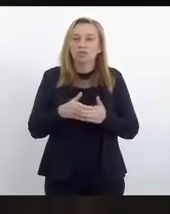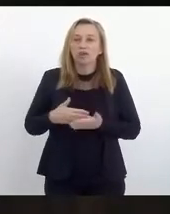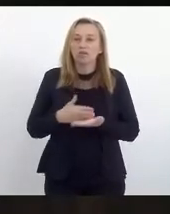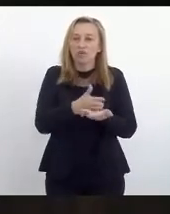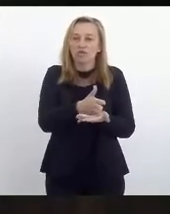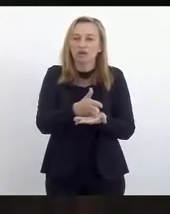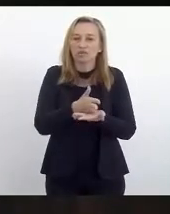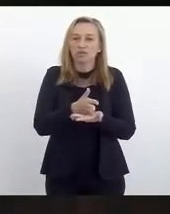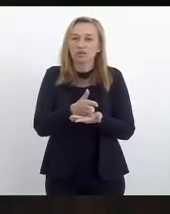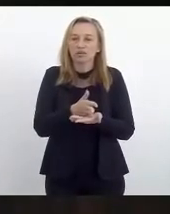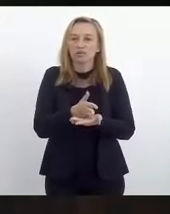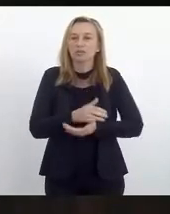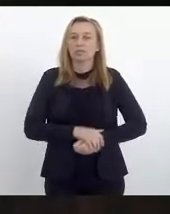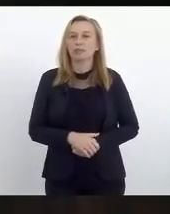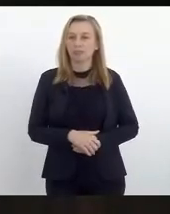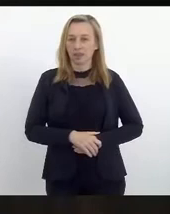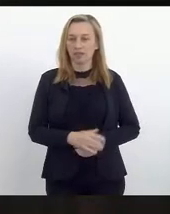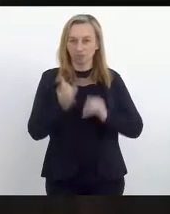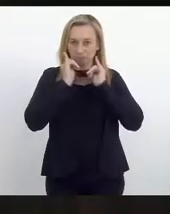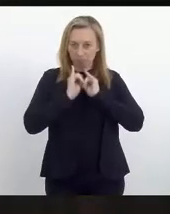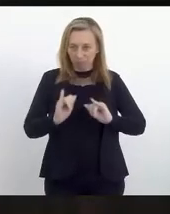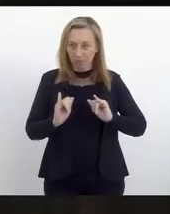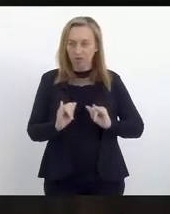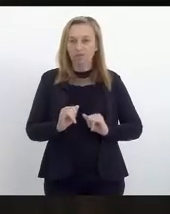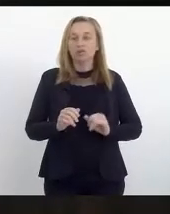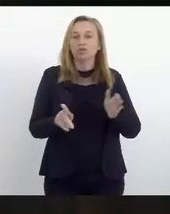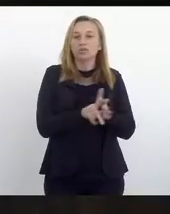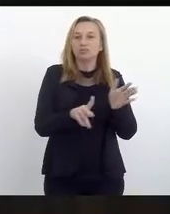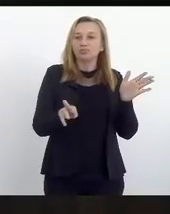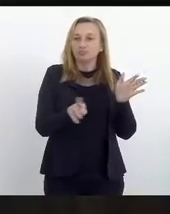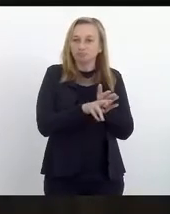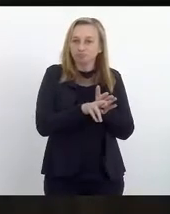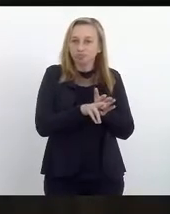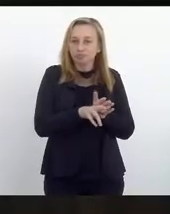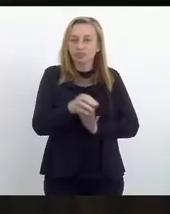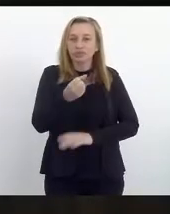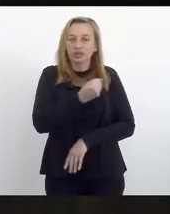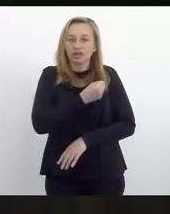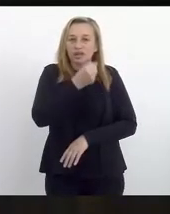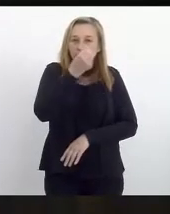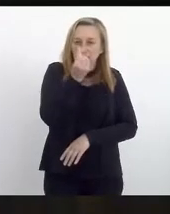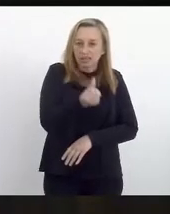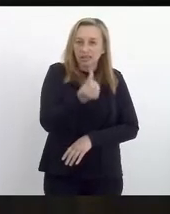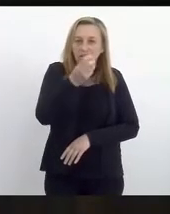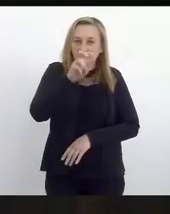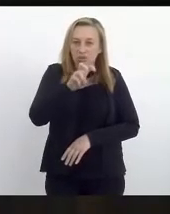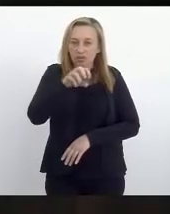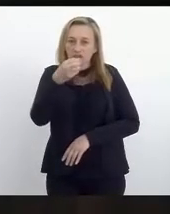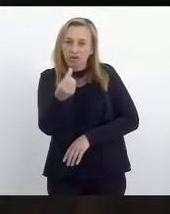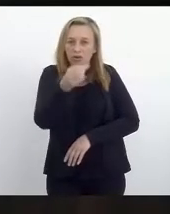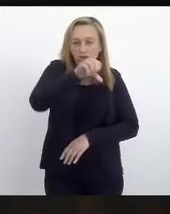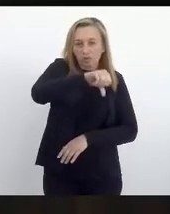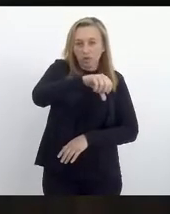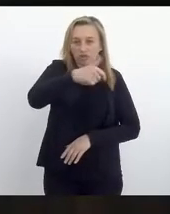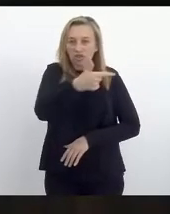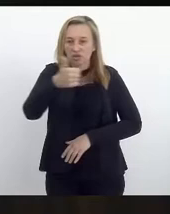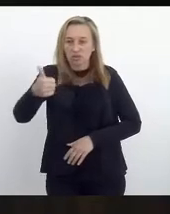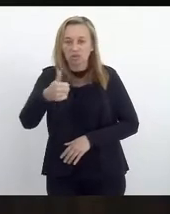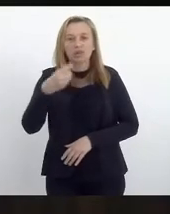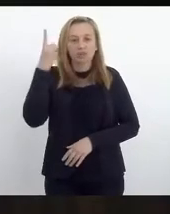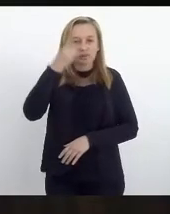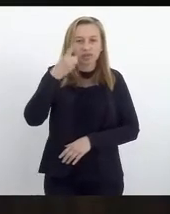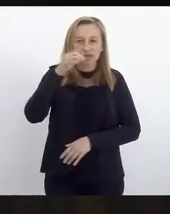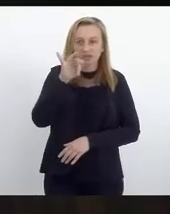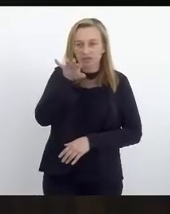estão. Aprovado, vai à promulgação. Anuncio, projeto de resolução número 659 de 2021, da autoria do